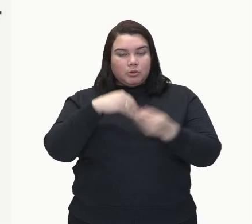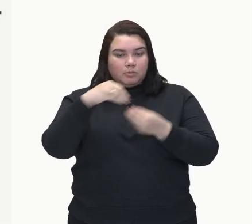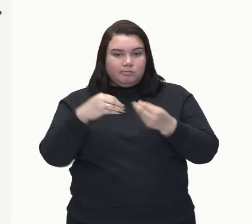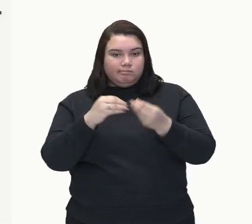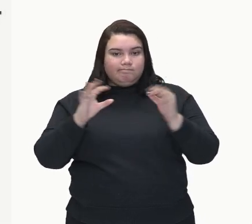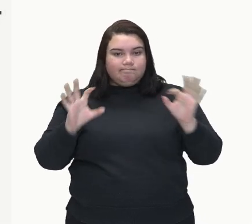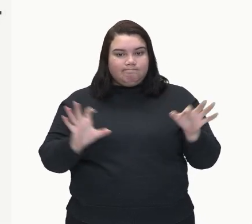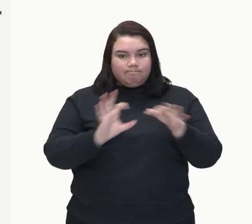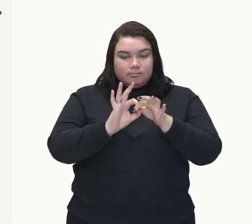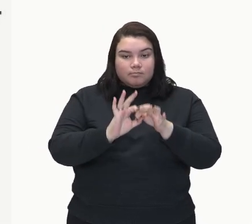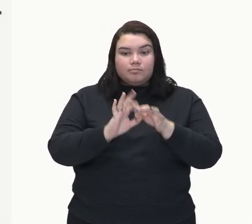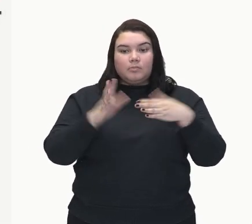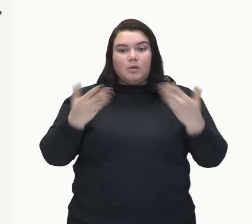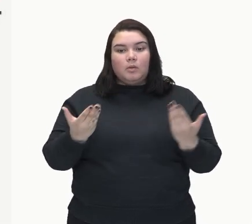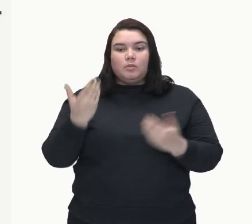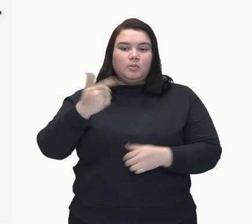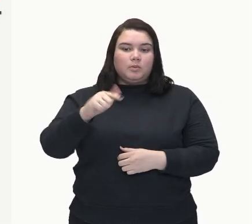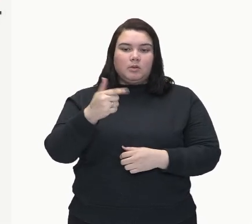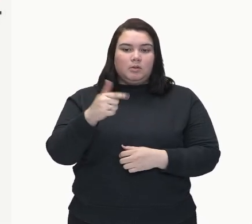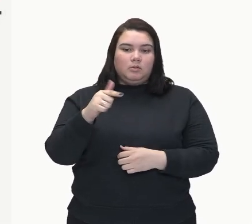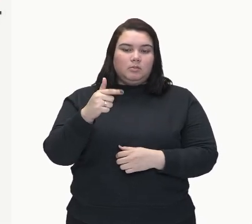elas não vão ficar